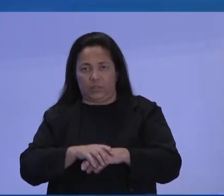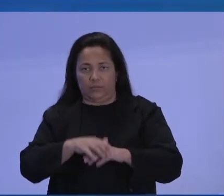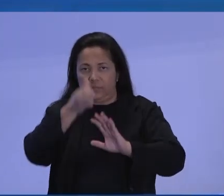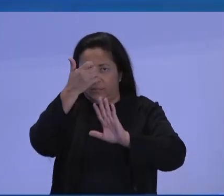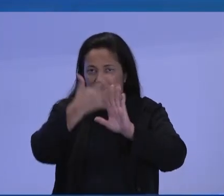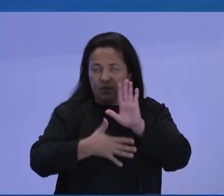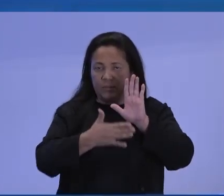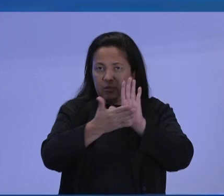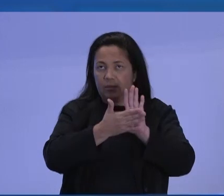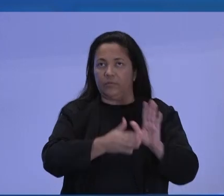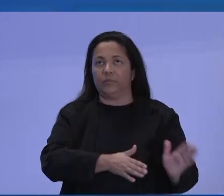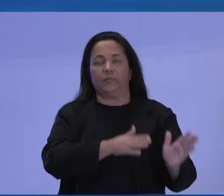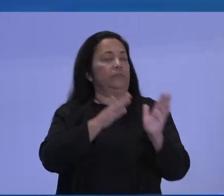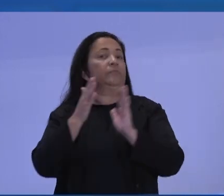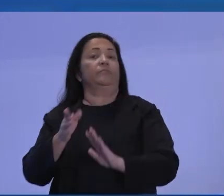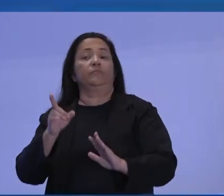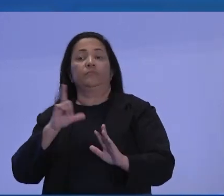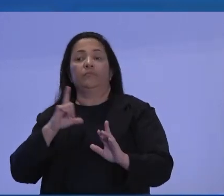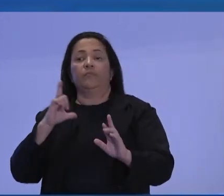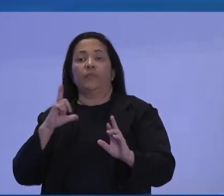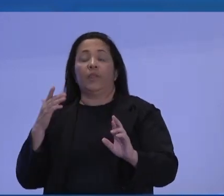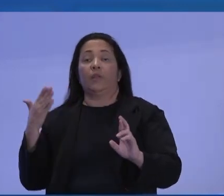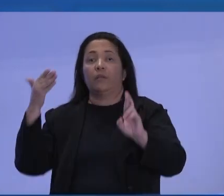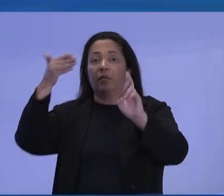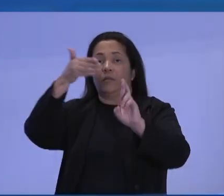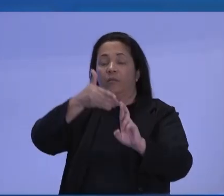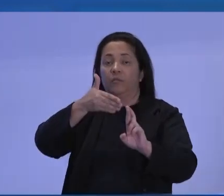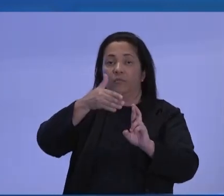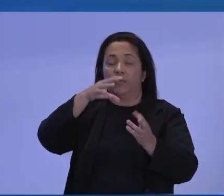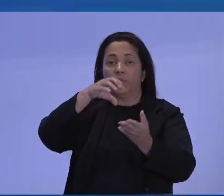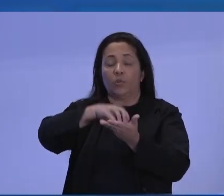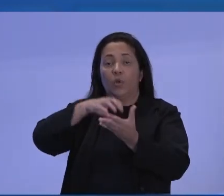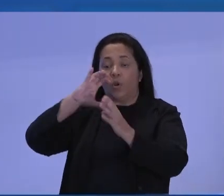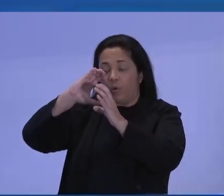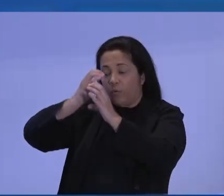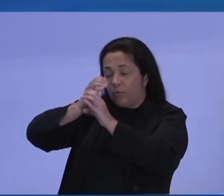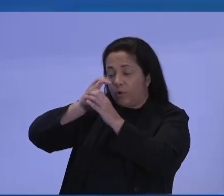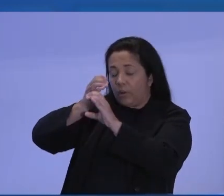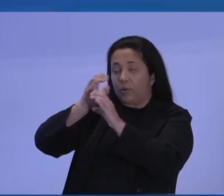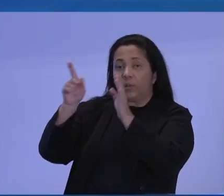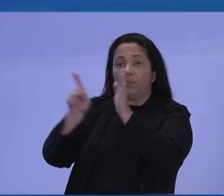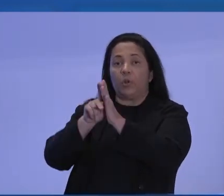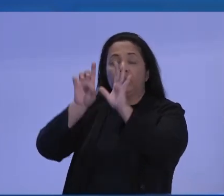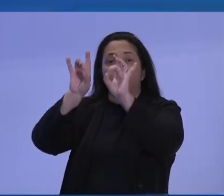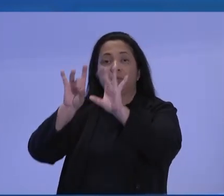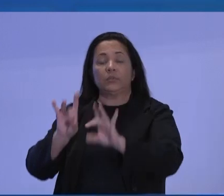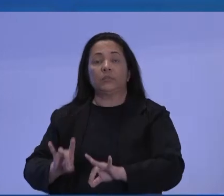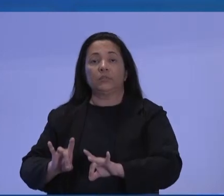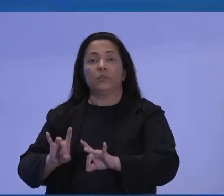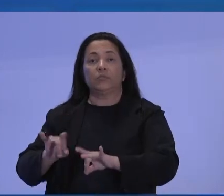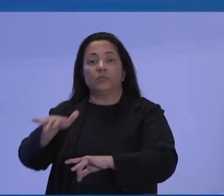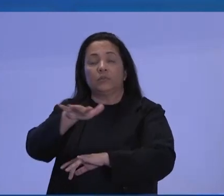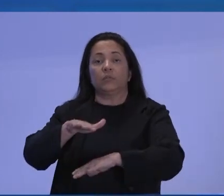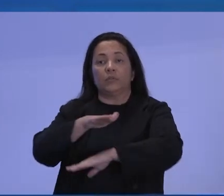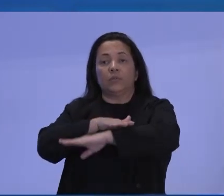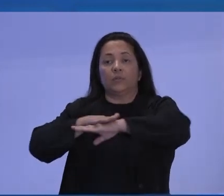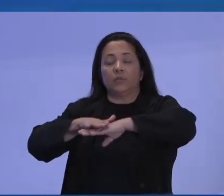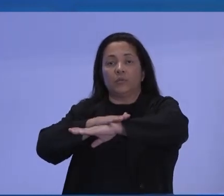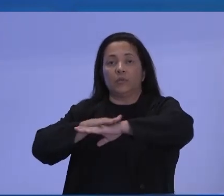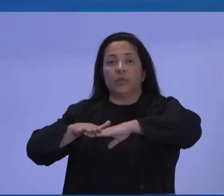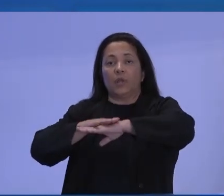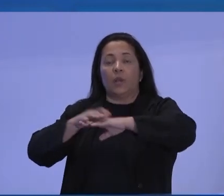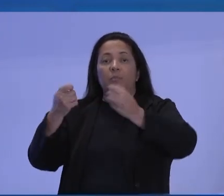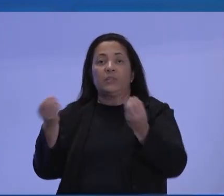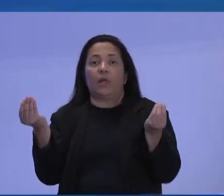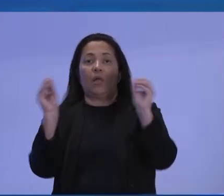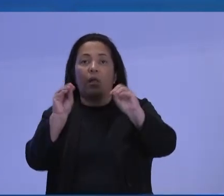E a referência dos diversos níveis de atenção aos ambulatórios especializados de dermatologia deverá ser realizada via regulação,